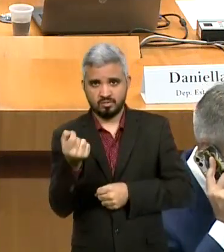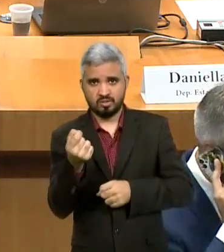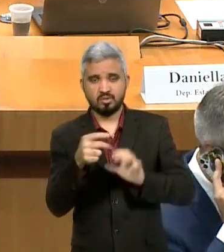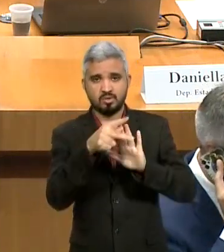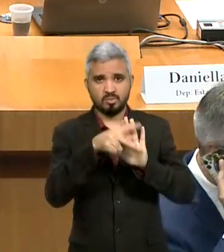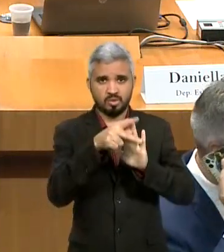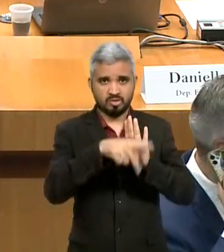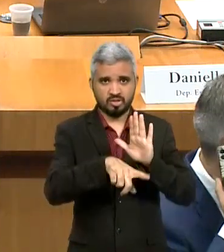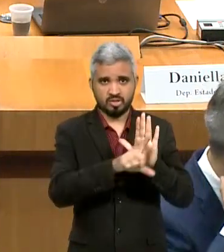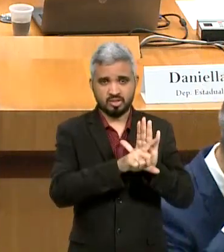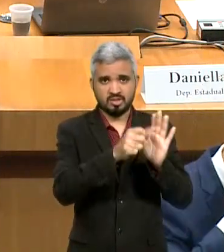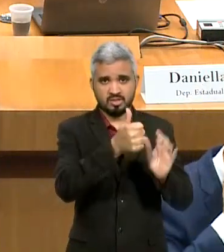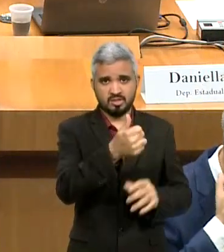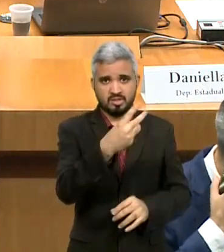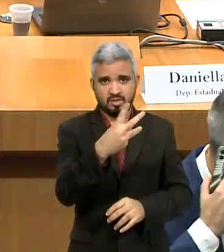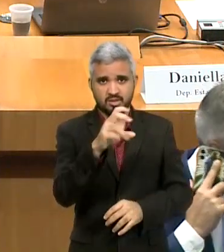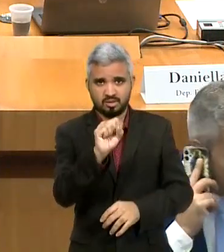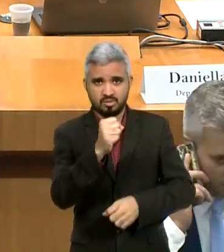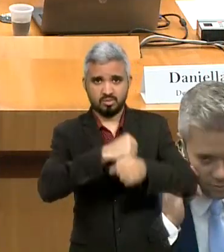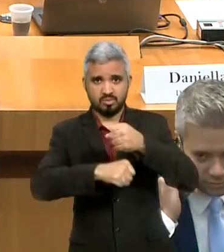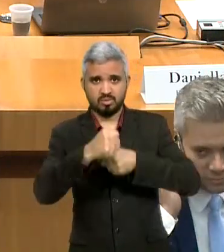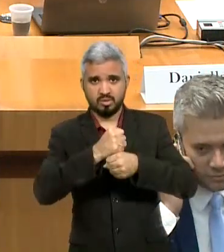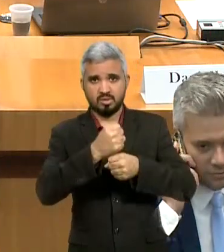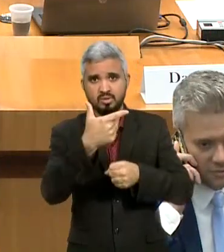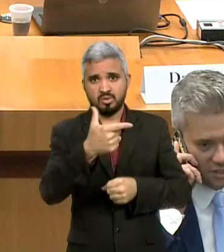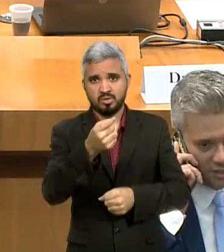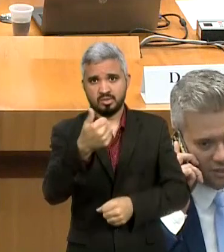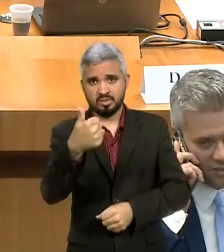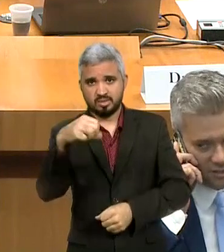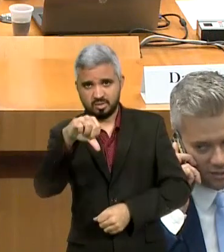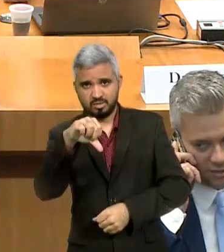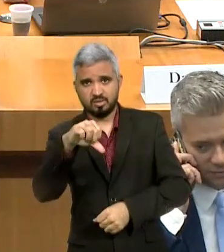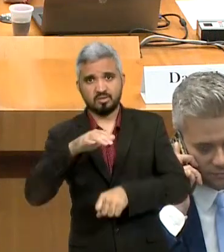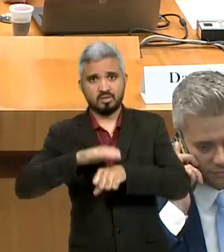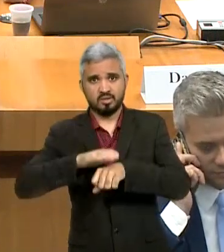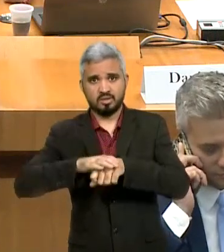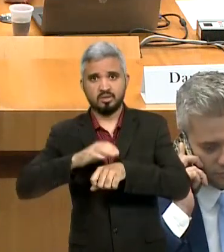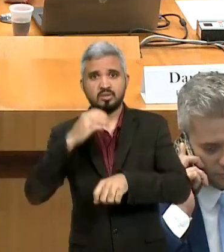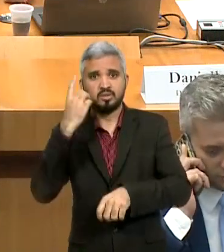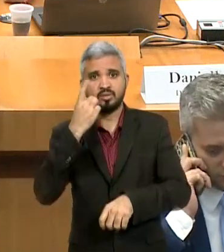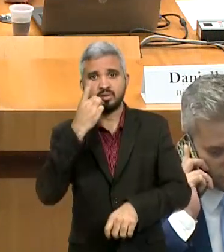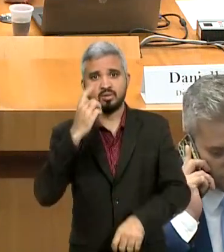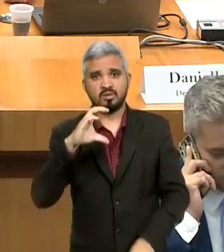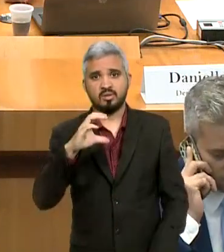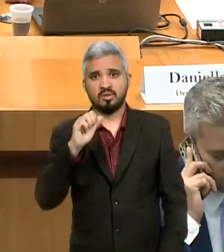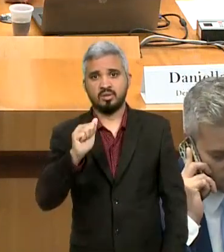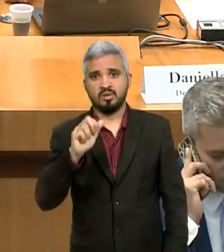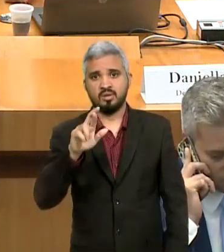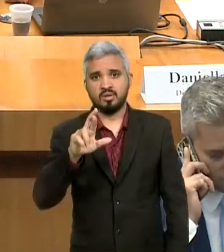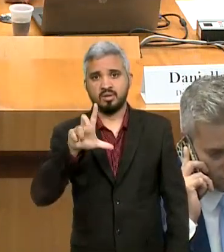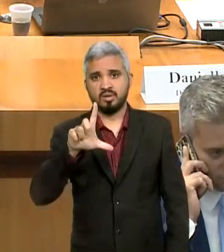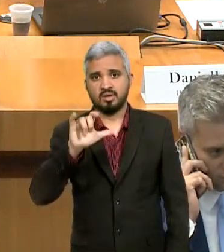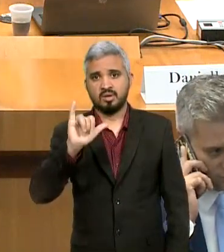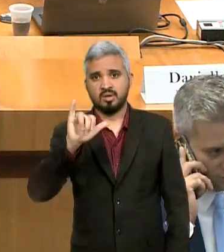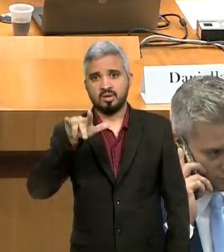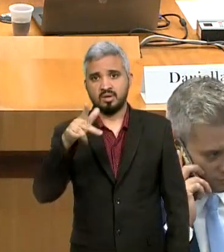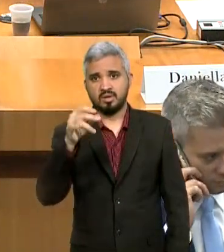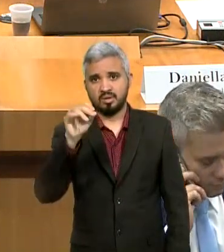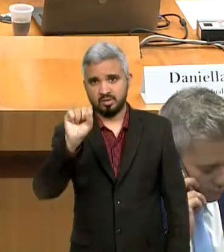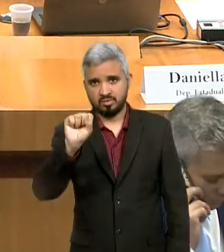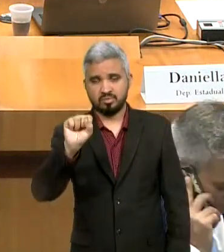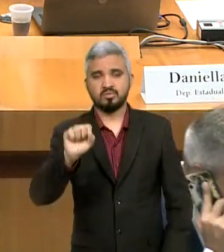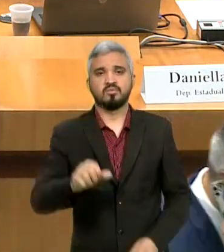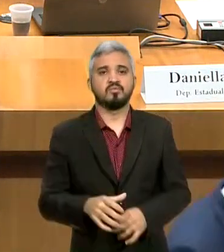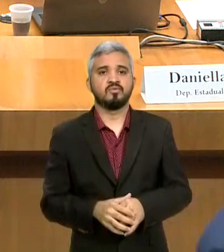de 2019, de autoria do deputado Carlinhos Florêncio, que dispõe sobre a proteção e defesa